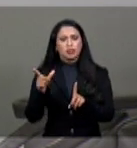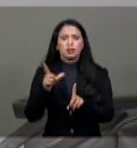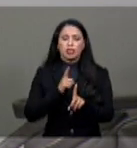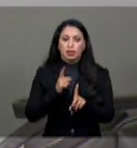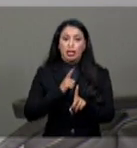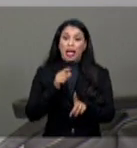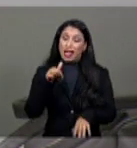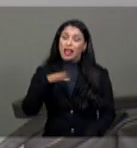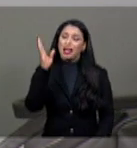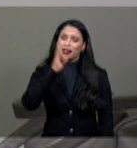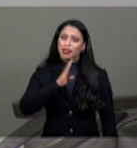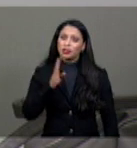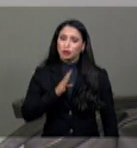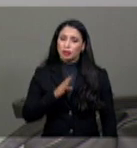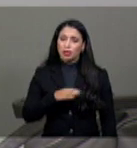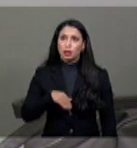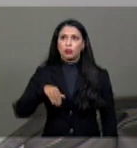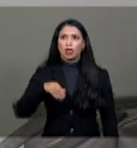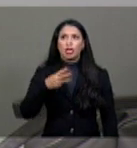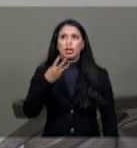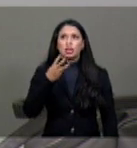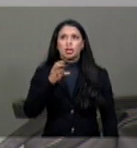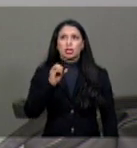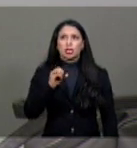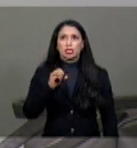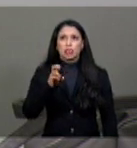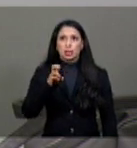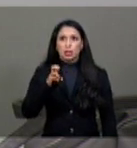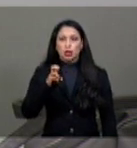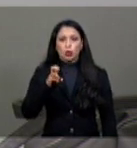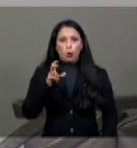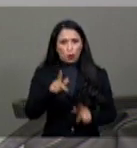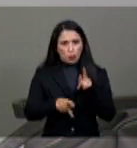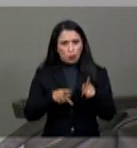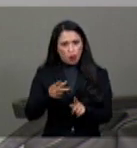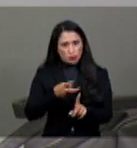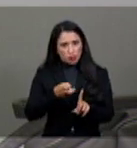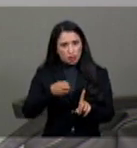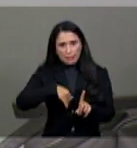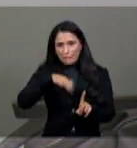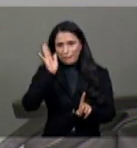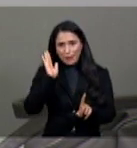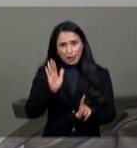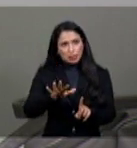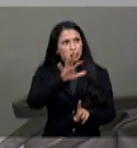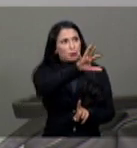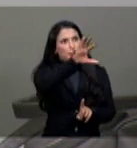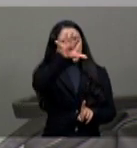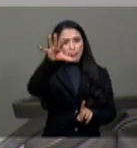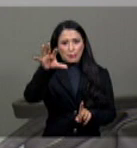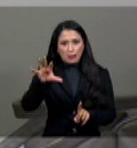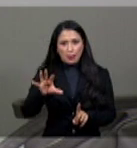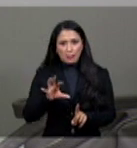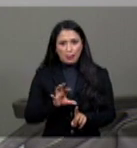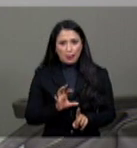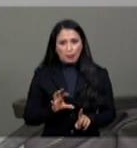ressaltar que no Brasil a gente tem mais de 305 povos indígenas que vivem em diversas regiões, que têm diversas histórias, então